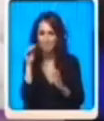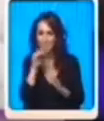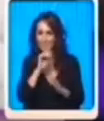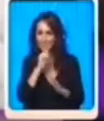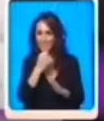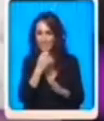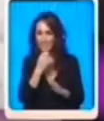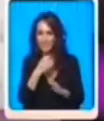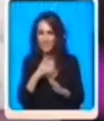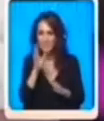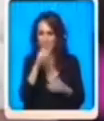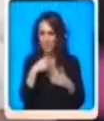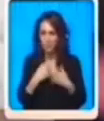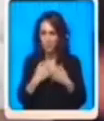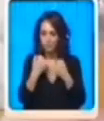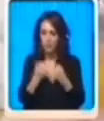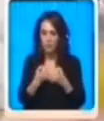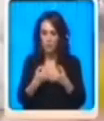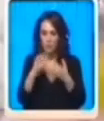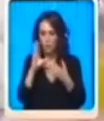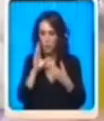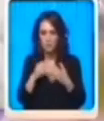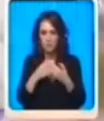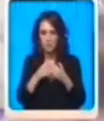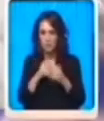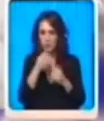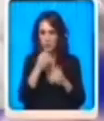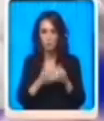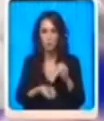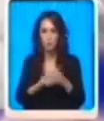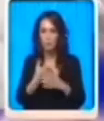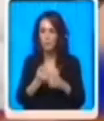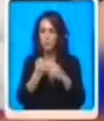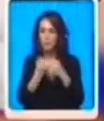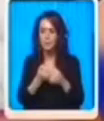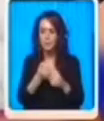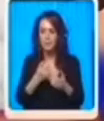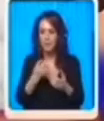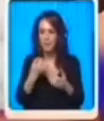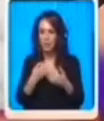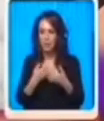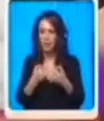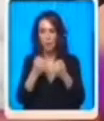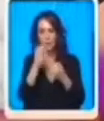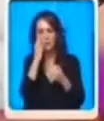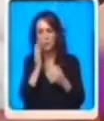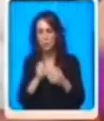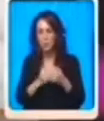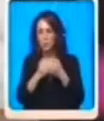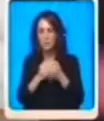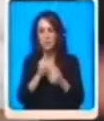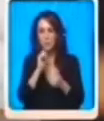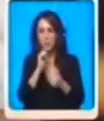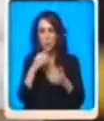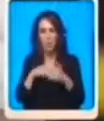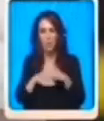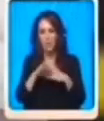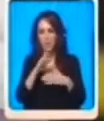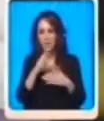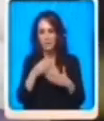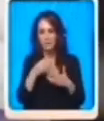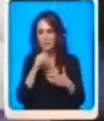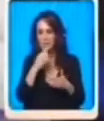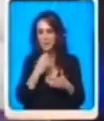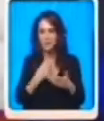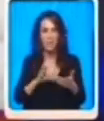eu já não conseguia, eu não sei guardar segredo. Oh, pá, eu também não. Surpresas, não consegui. Portanto, nem durmo. Ai, os abafos com as paredes. A